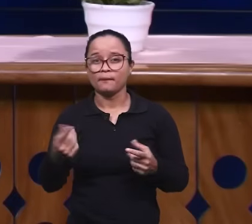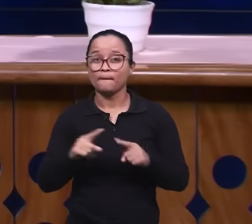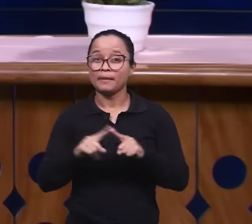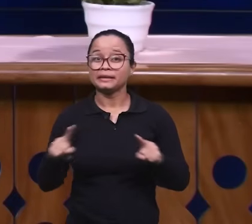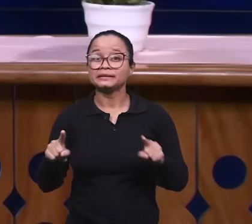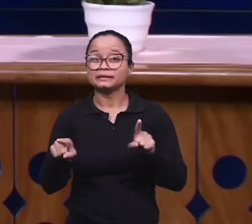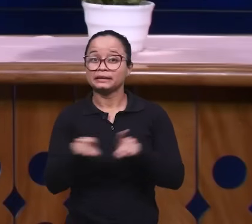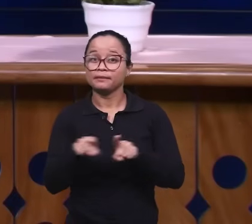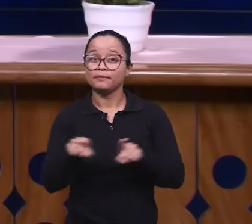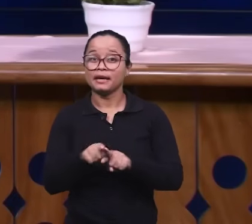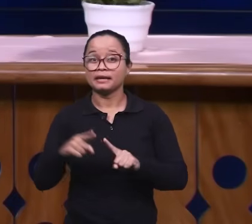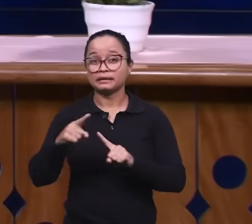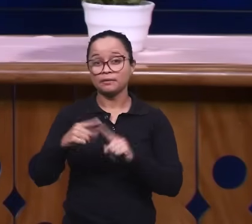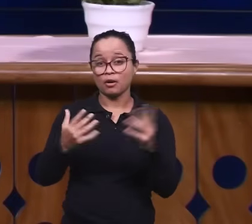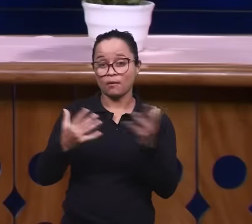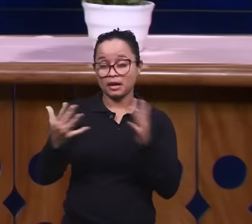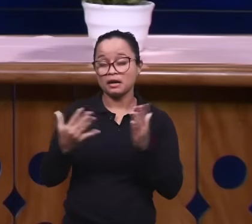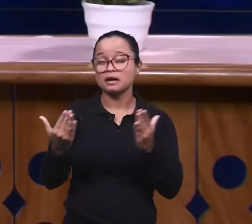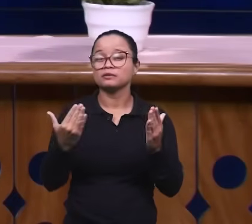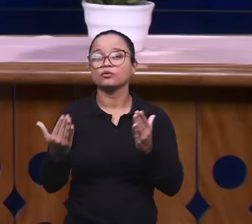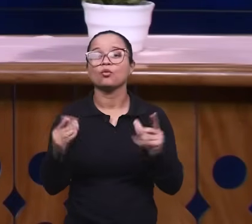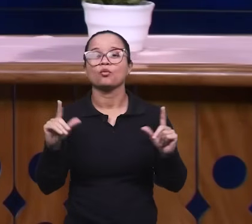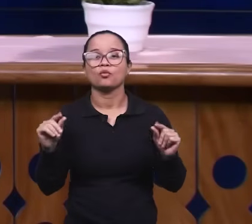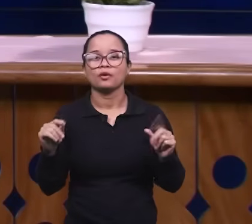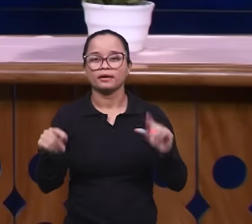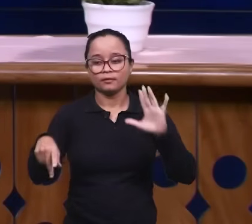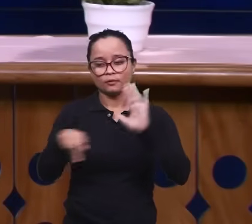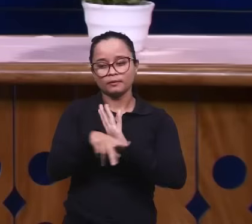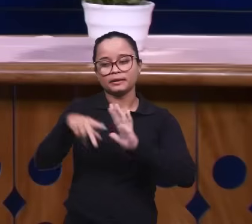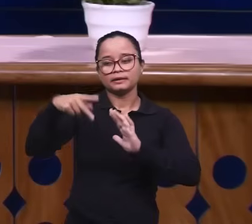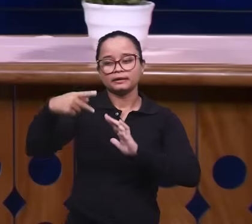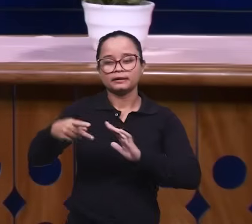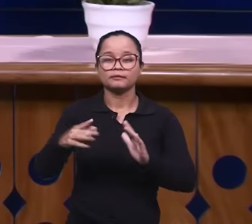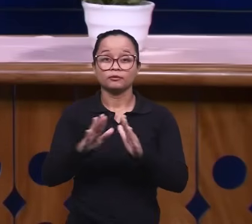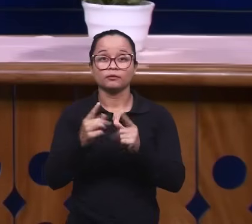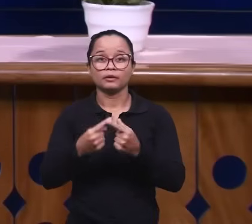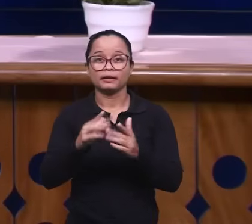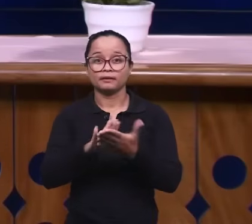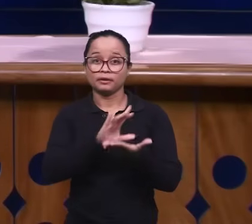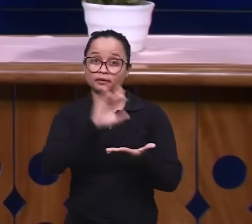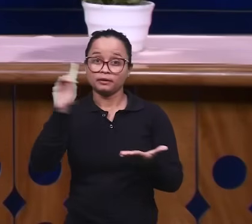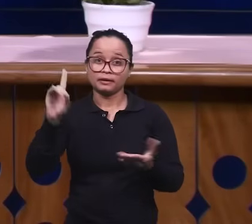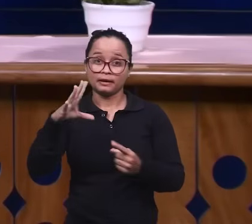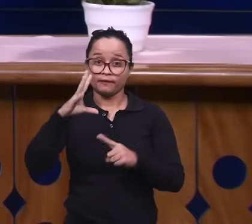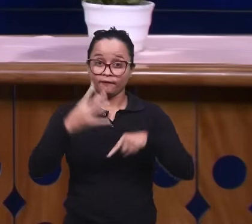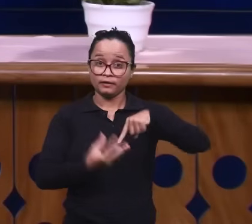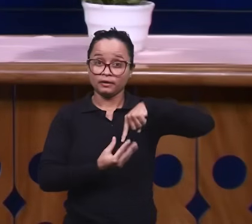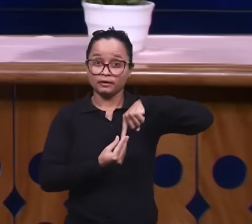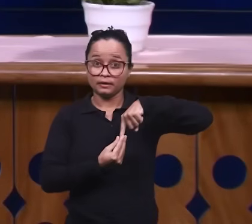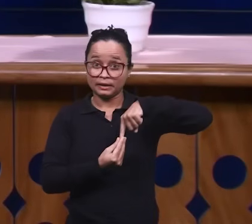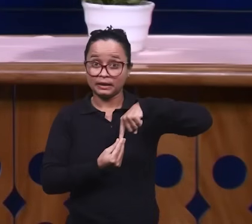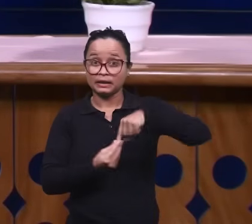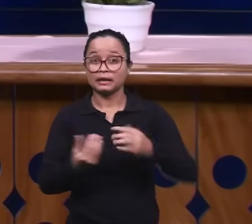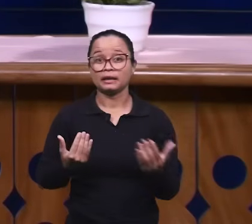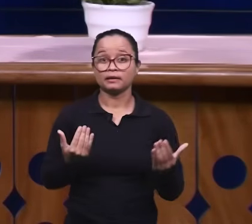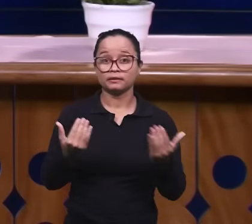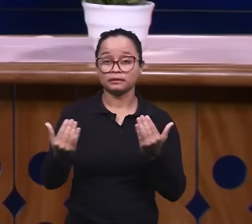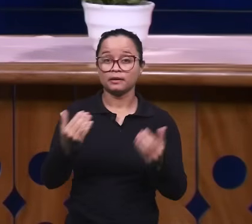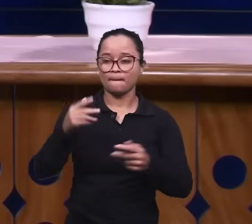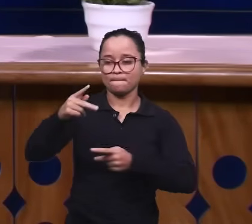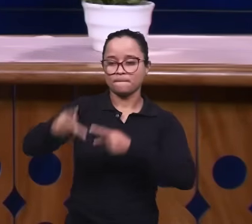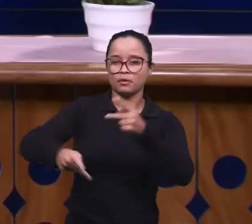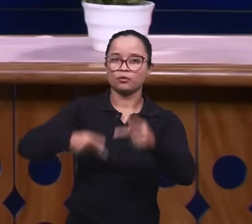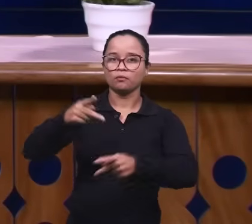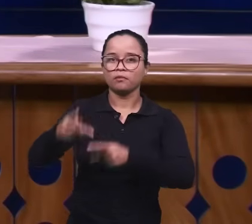representando que a procedência dele, porque na Bíblia a figueira é tipo do povo